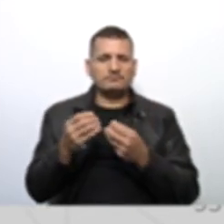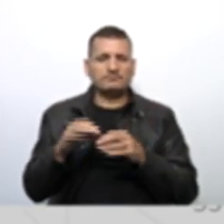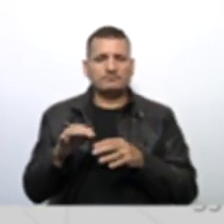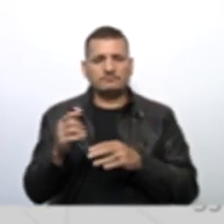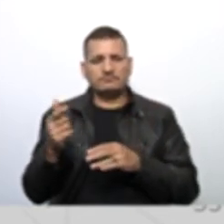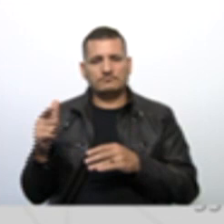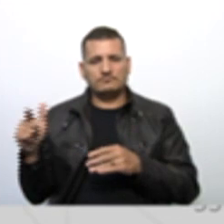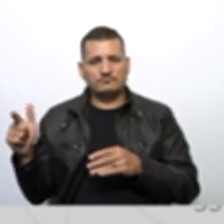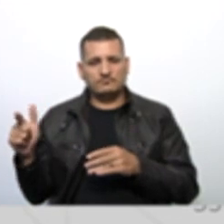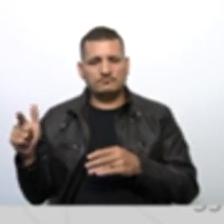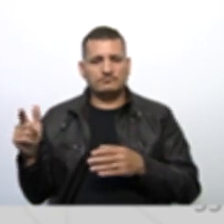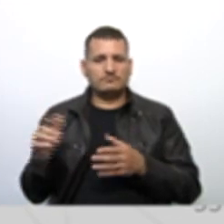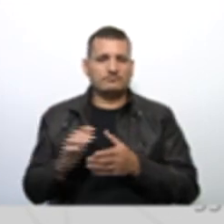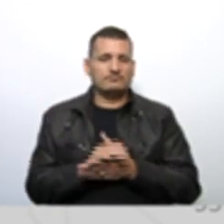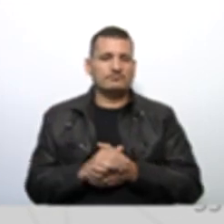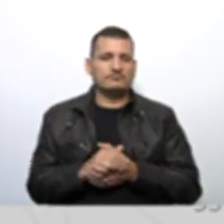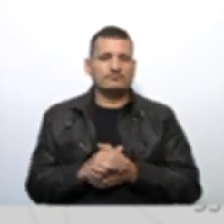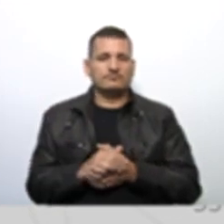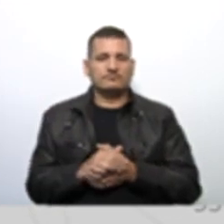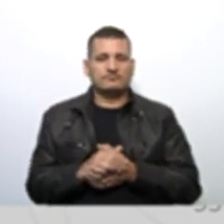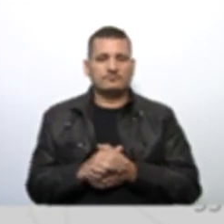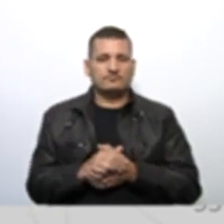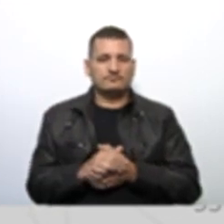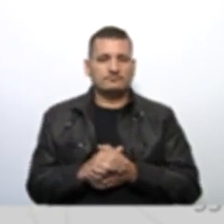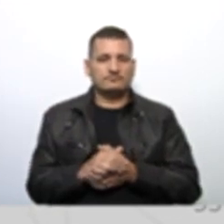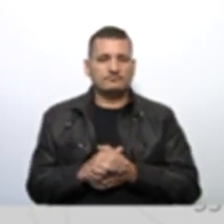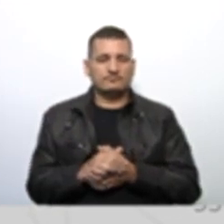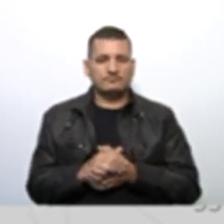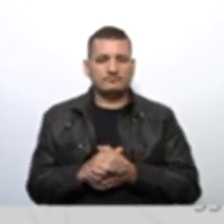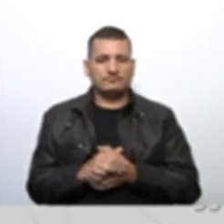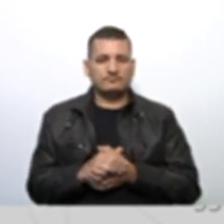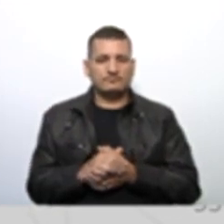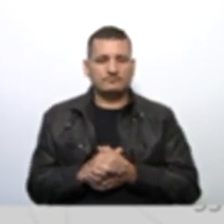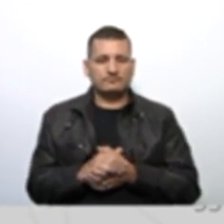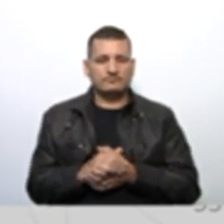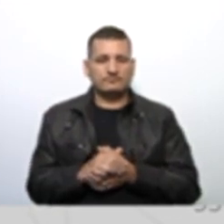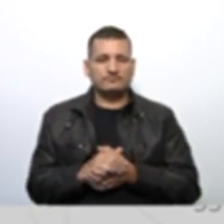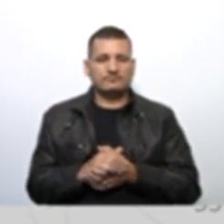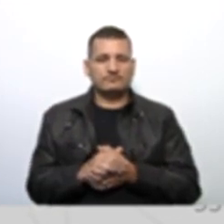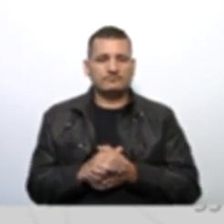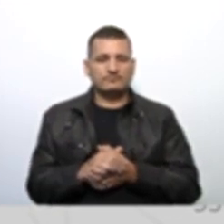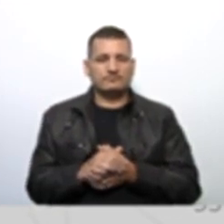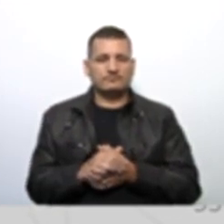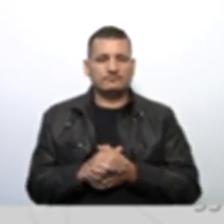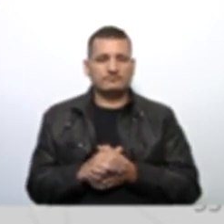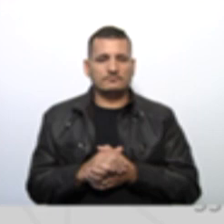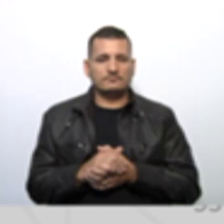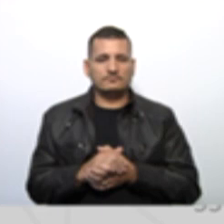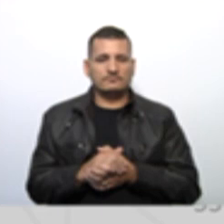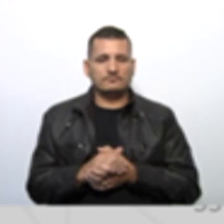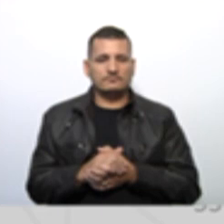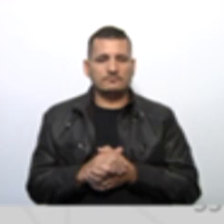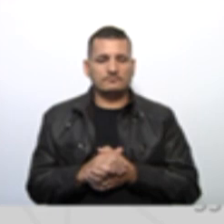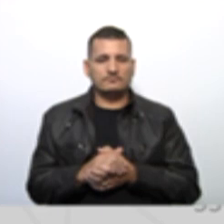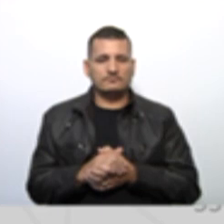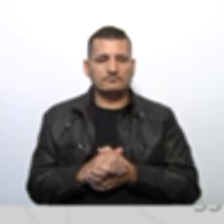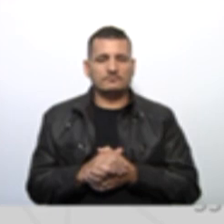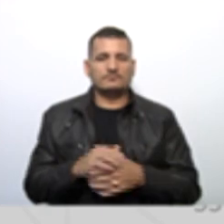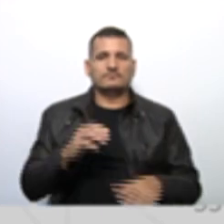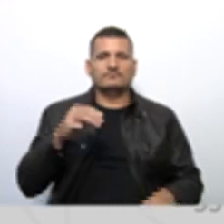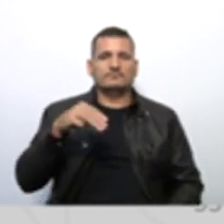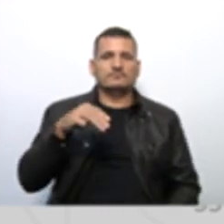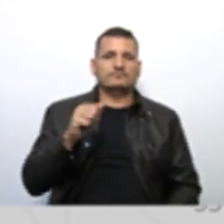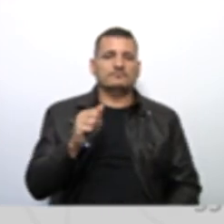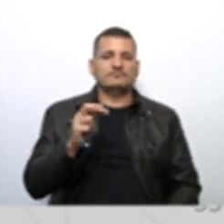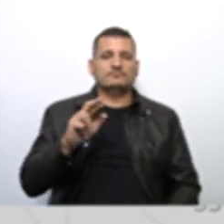demais posteriores, certo? Como é que foi a nossa participação aí, professor? Professor, o Marcos Vinícius